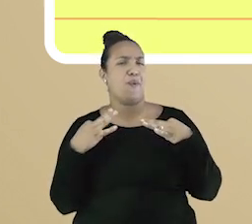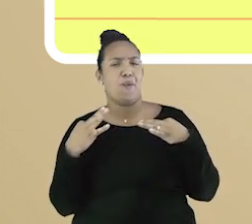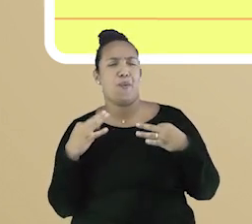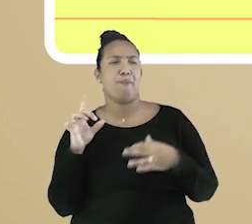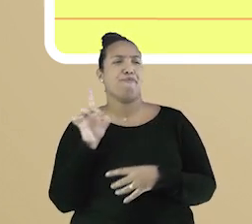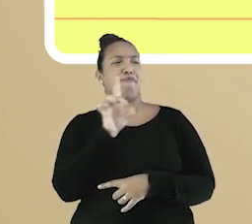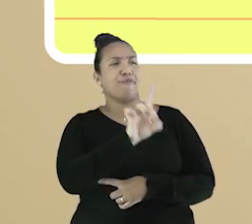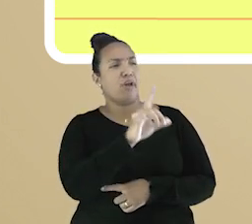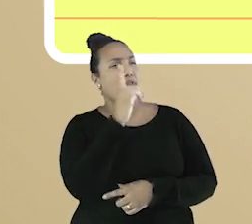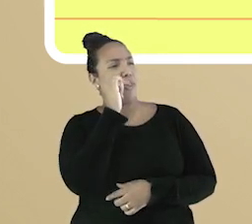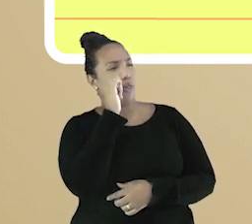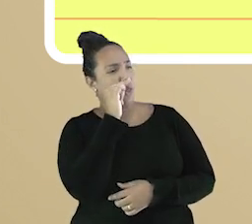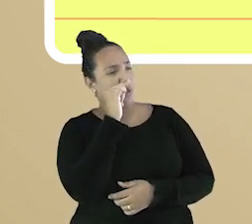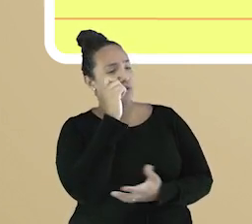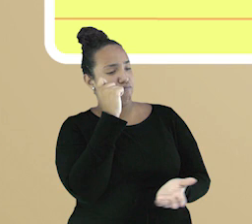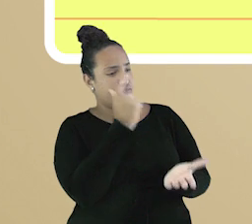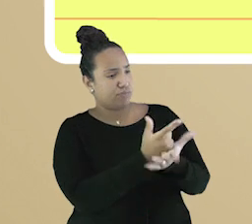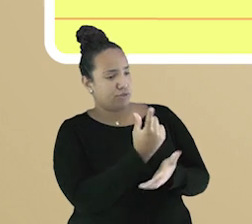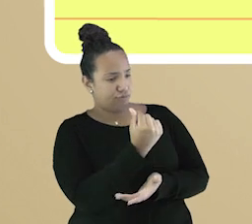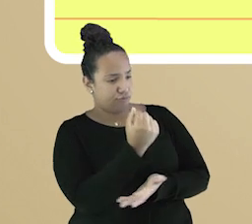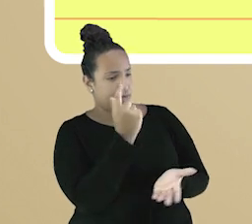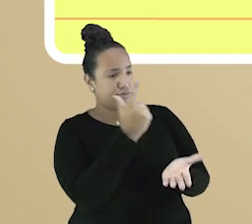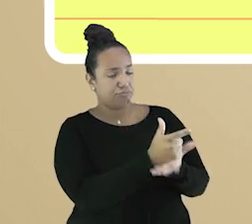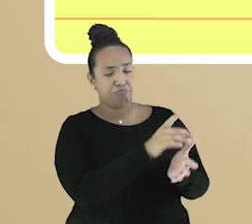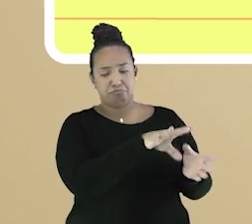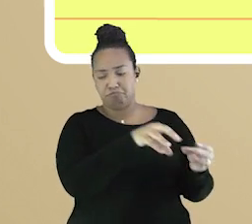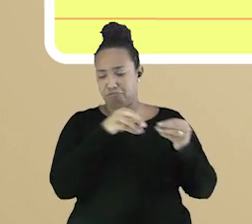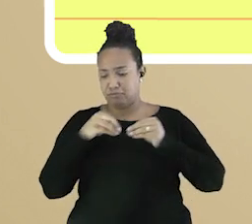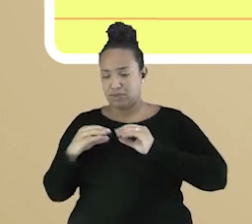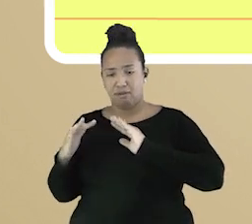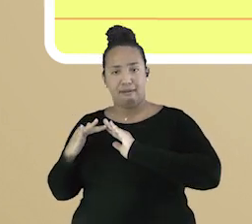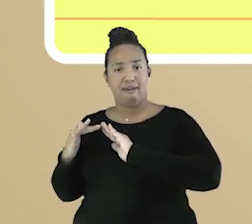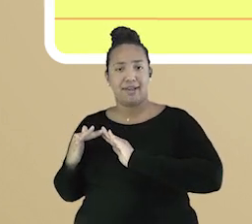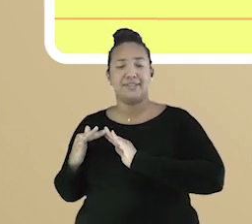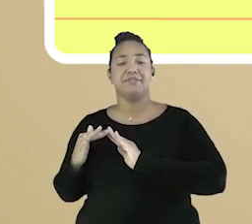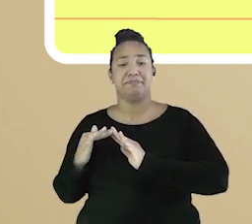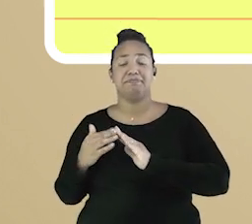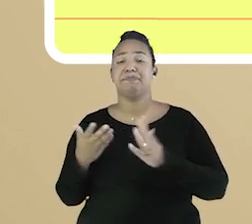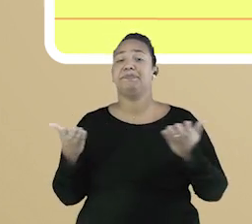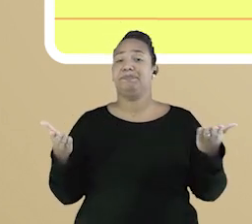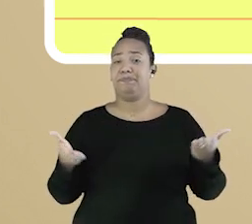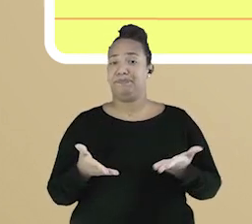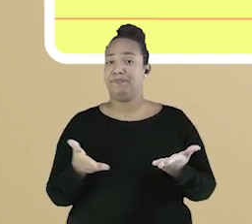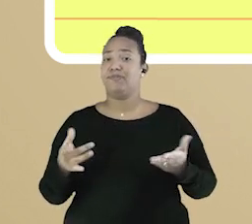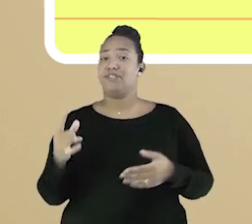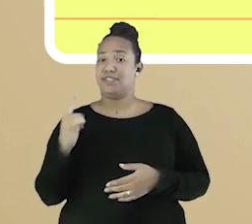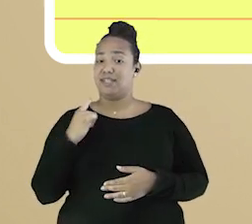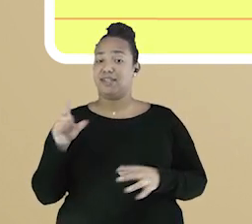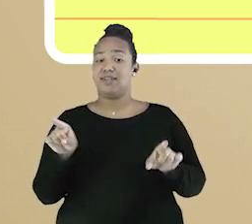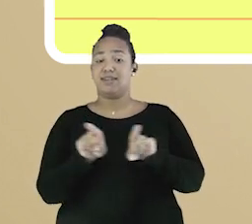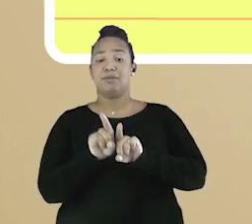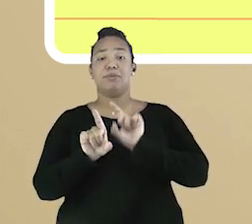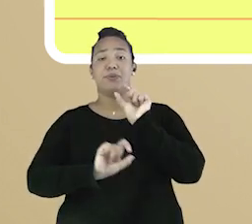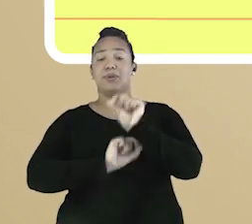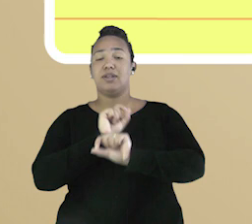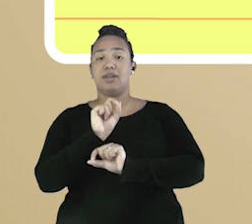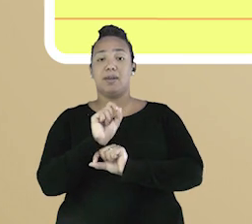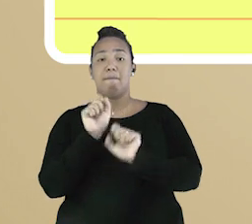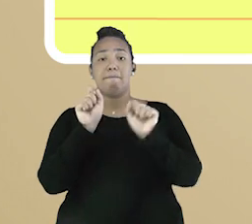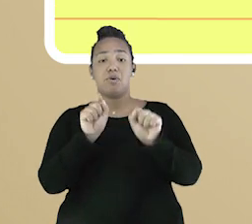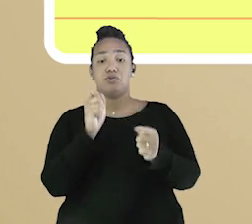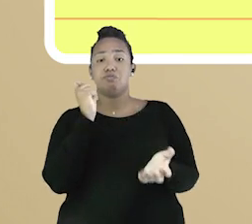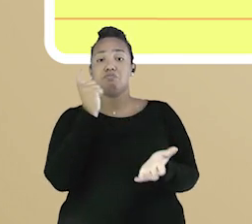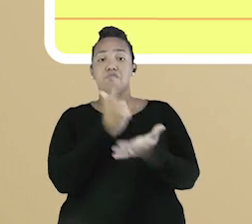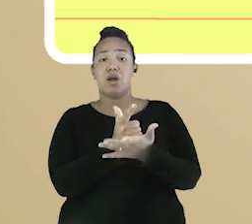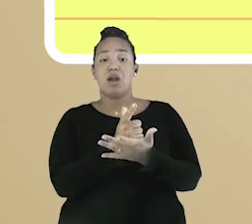até a loja, compra, paga, né, com dinheiro e leva ela para casa. Hoje em dia, nós temos até a possibilidade